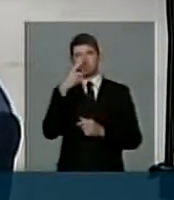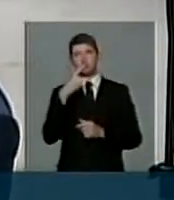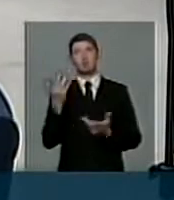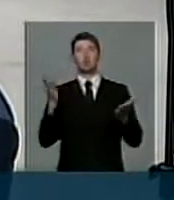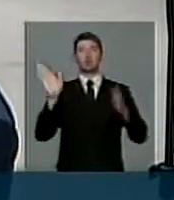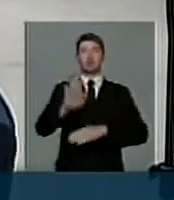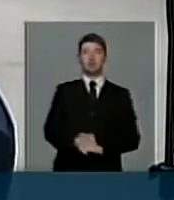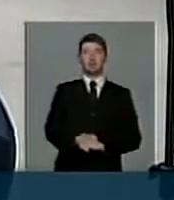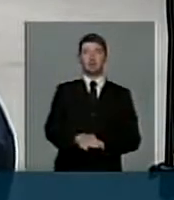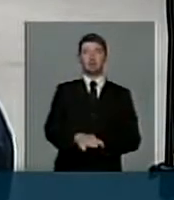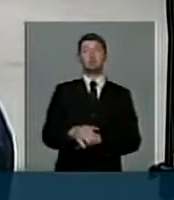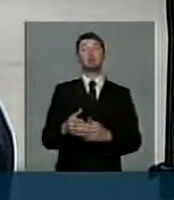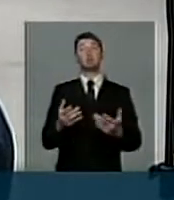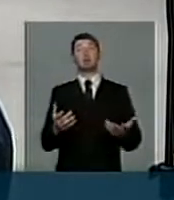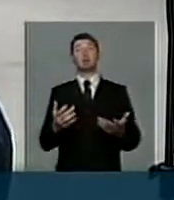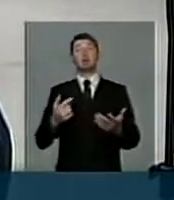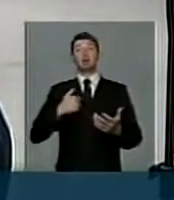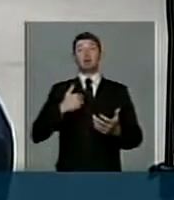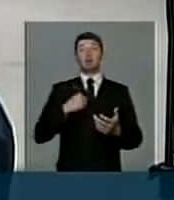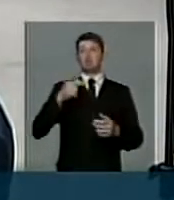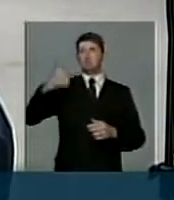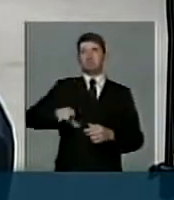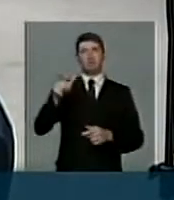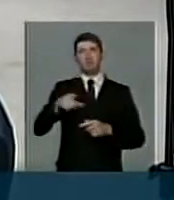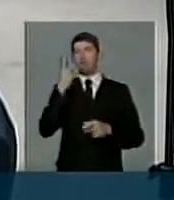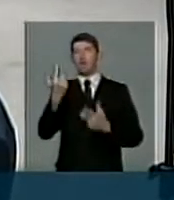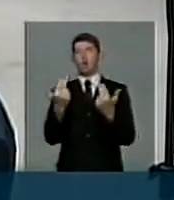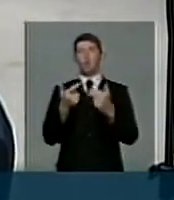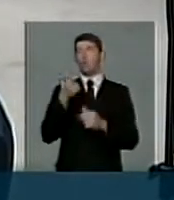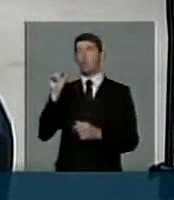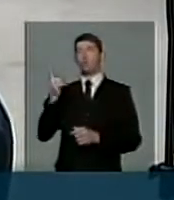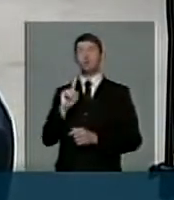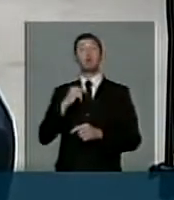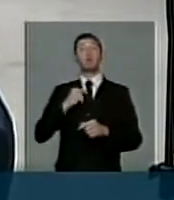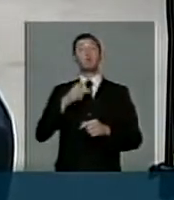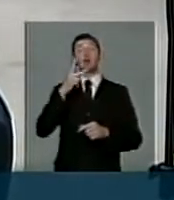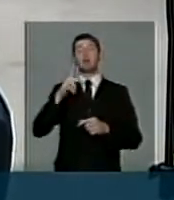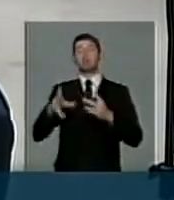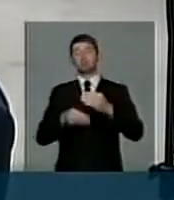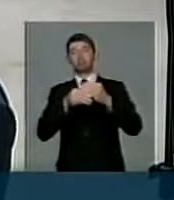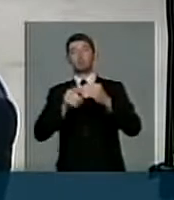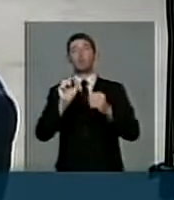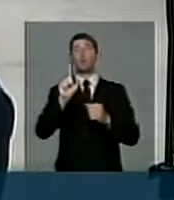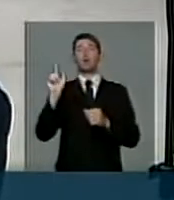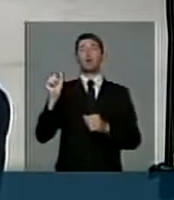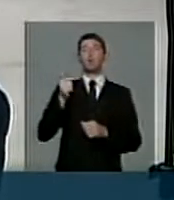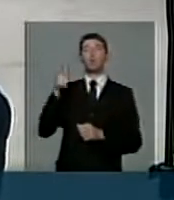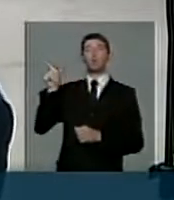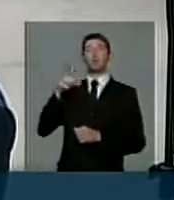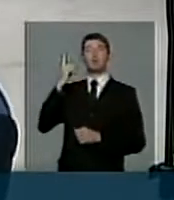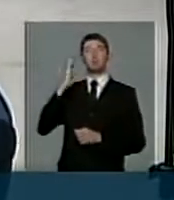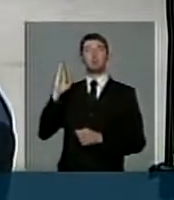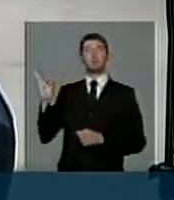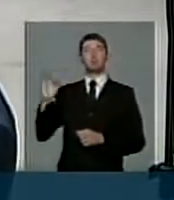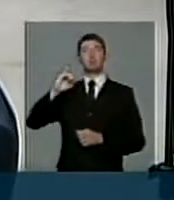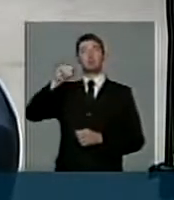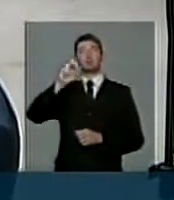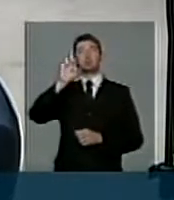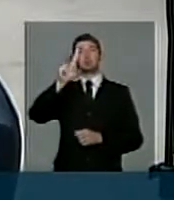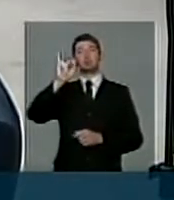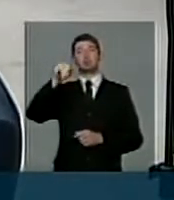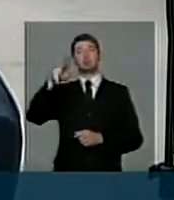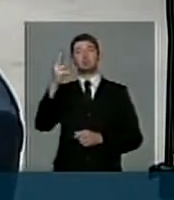deputado Décio. Deputado Mauro Mariani, eu não poderia ficar silente ao ouvir o brilhantismo